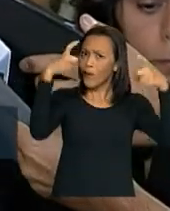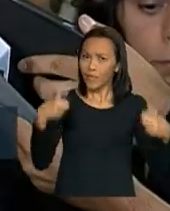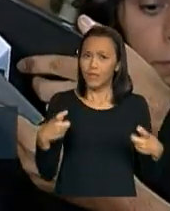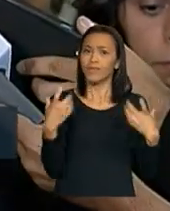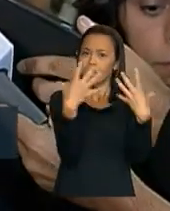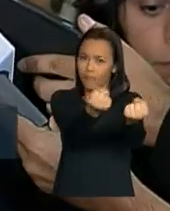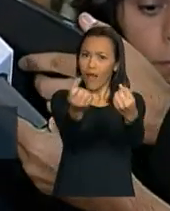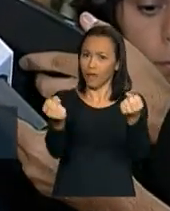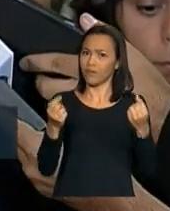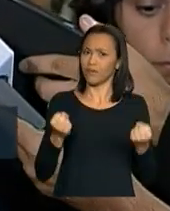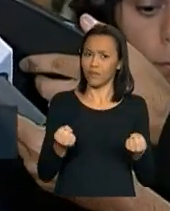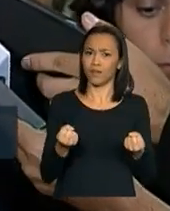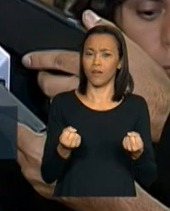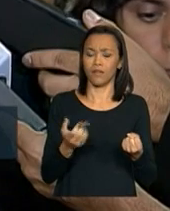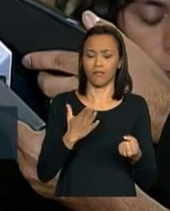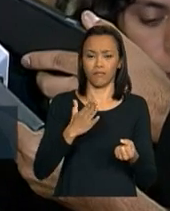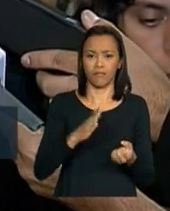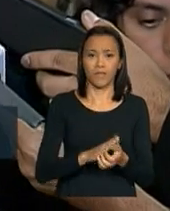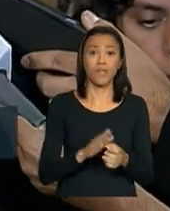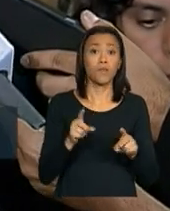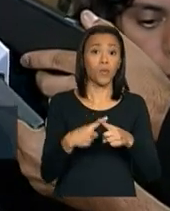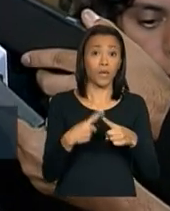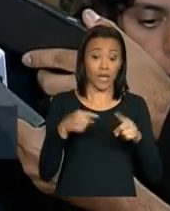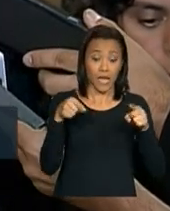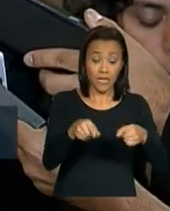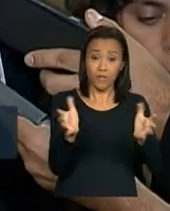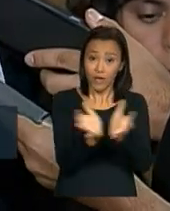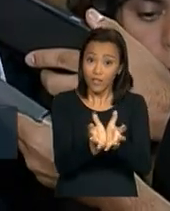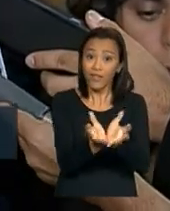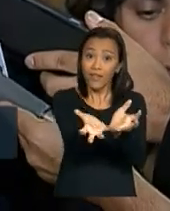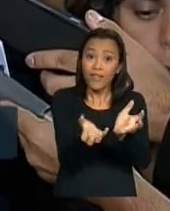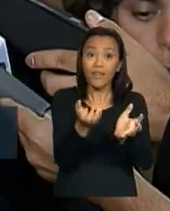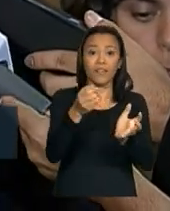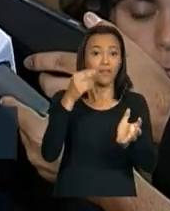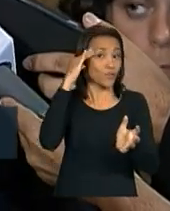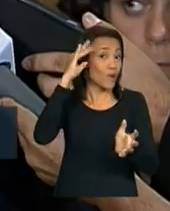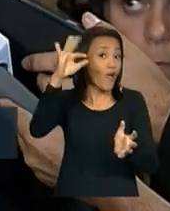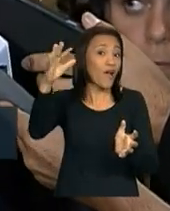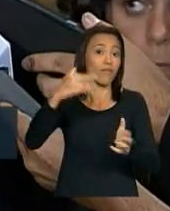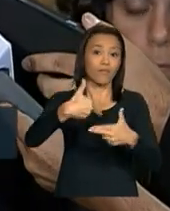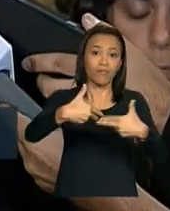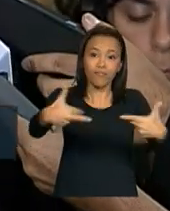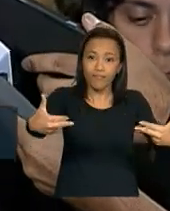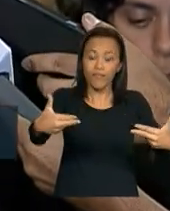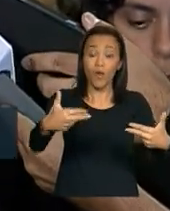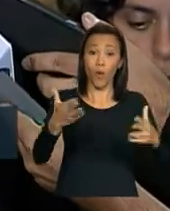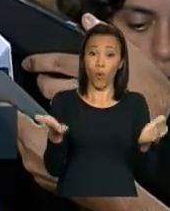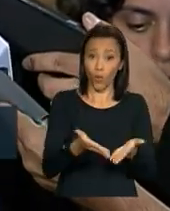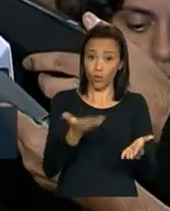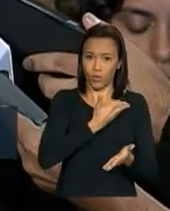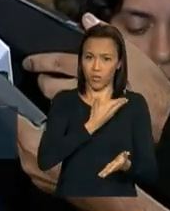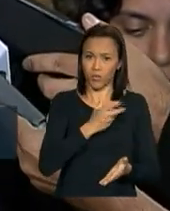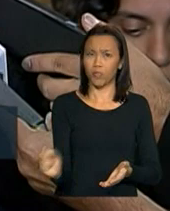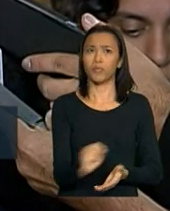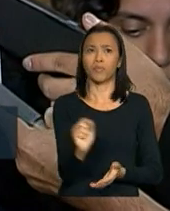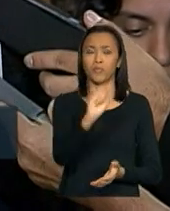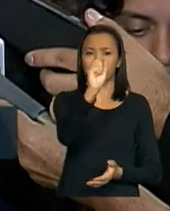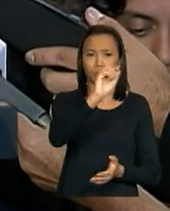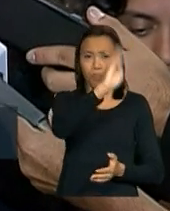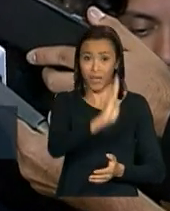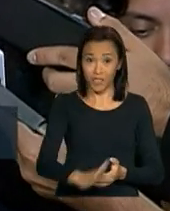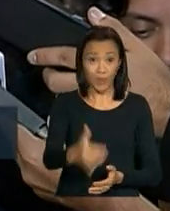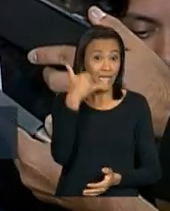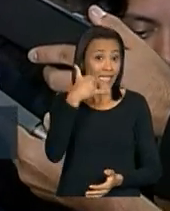absoluta do partido que sonhava com isso, né? Hoje os companheiros no Brasil inteiro que telefonam